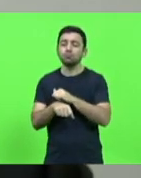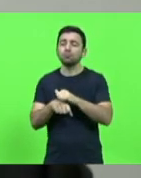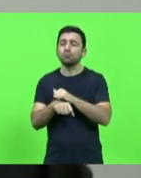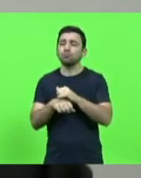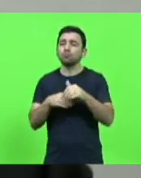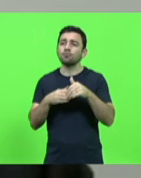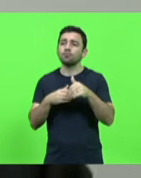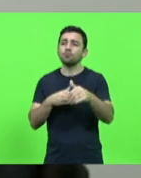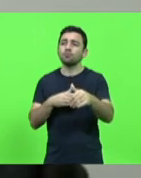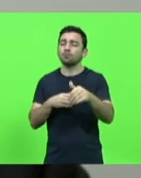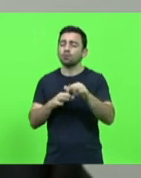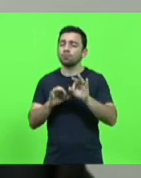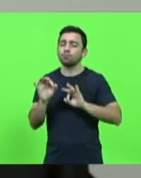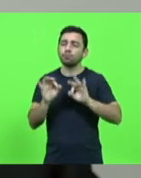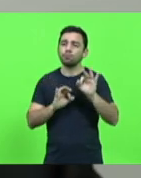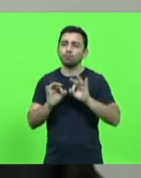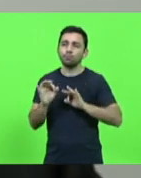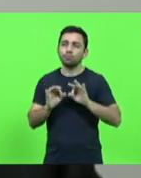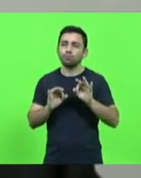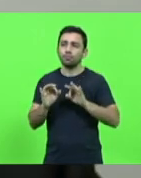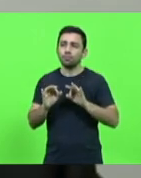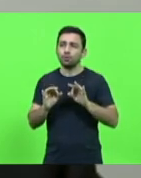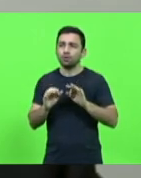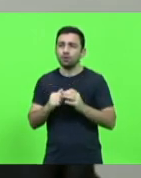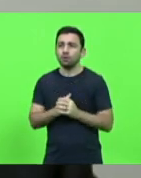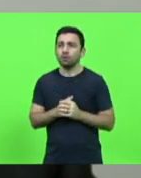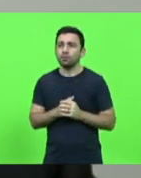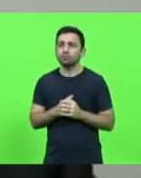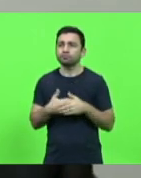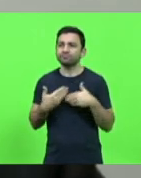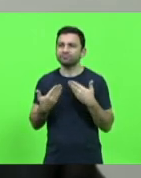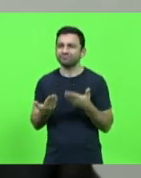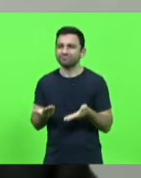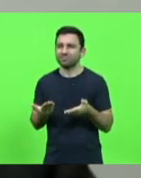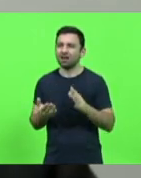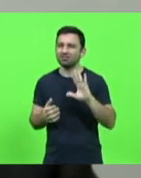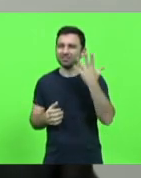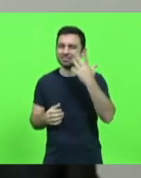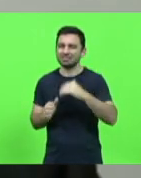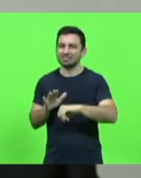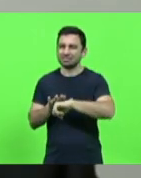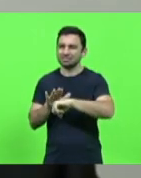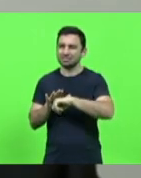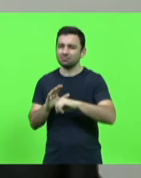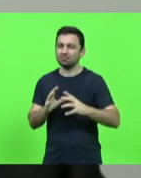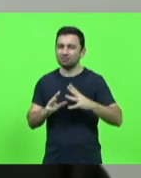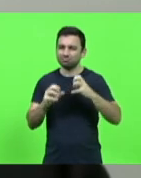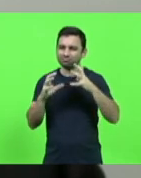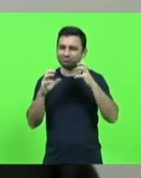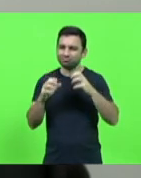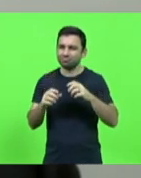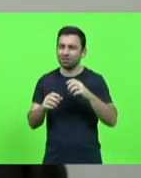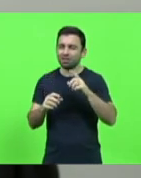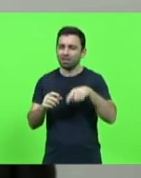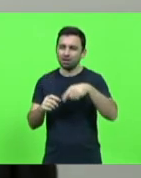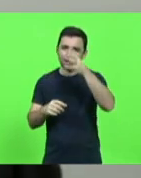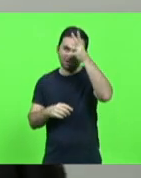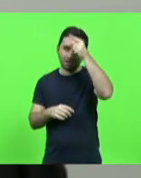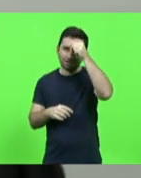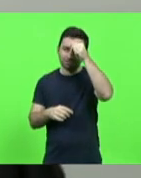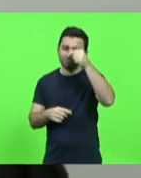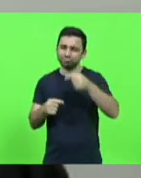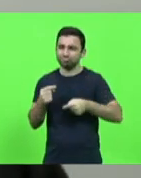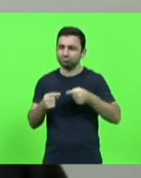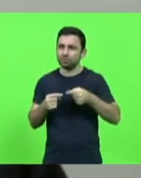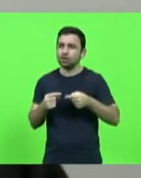efetivas no que tange a prática criminosa de rinha de galo. Uma vez que nós aprovamos